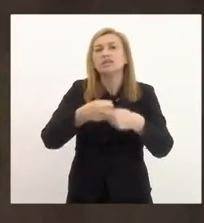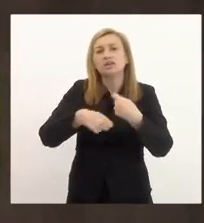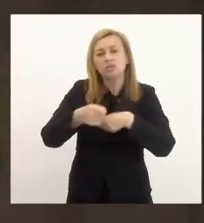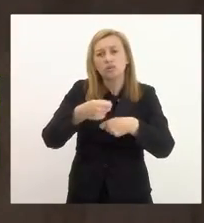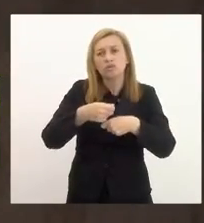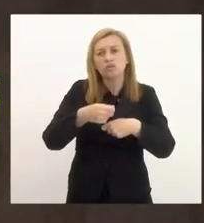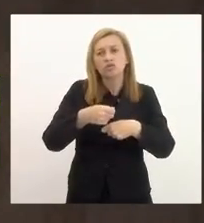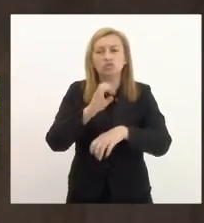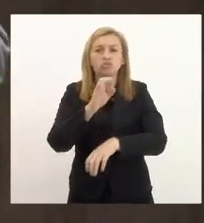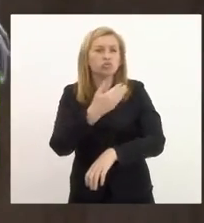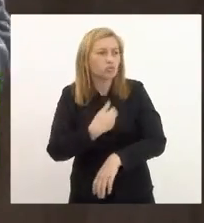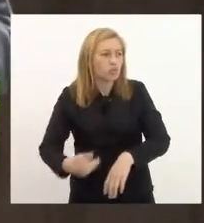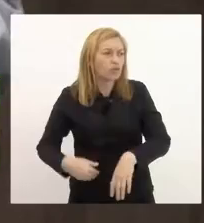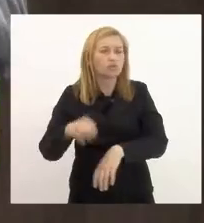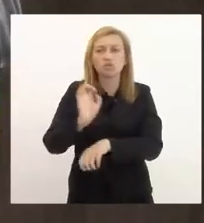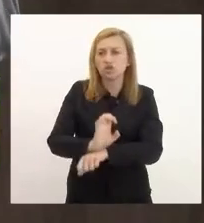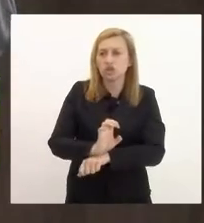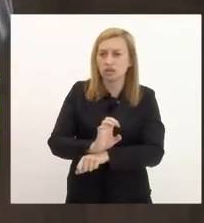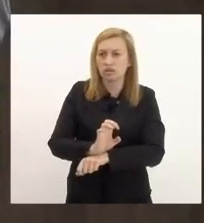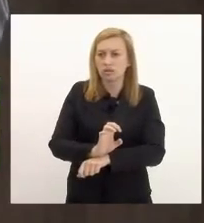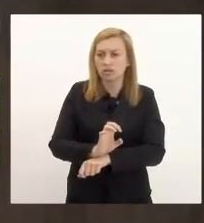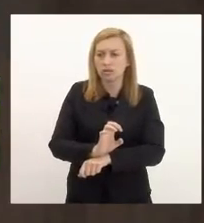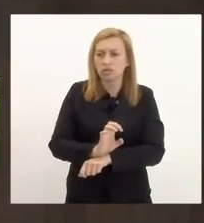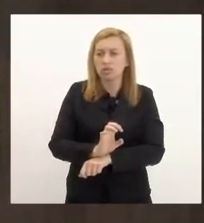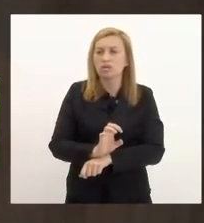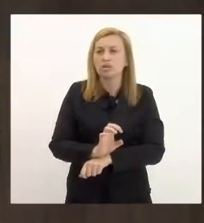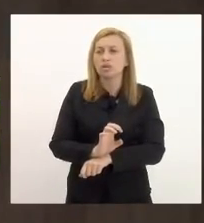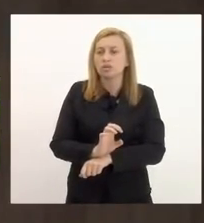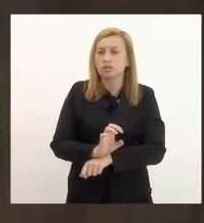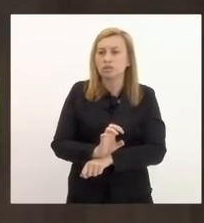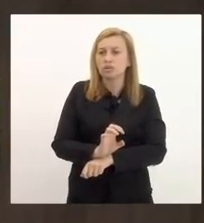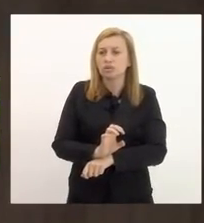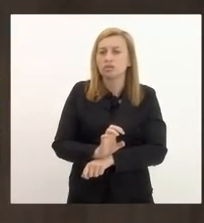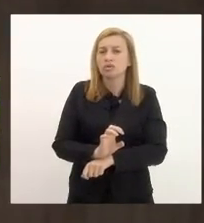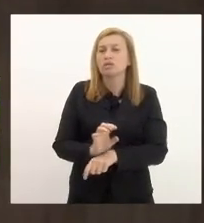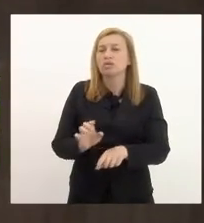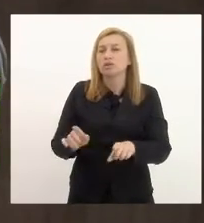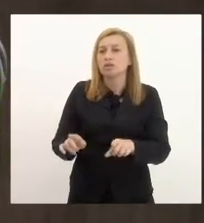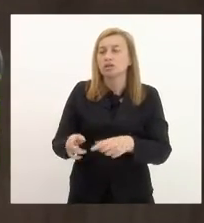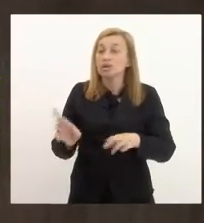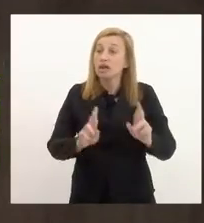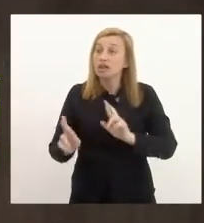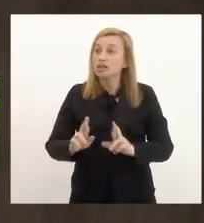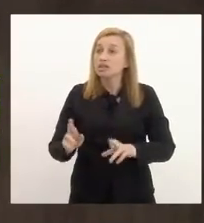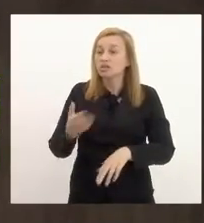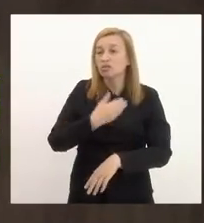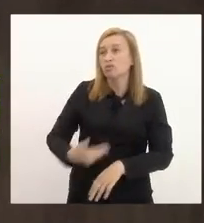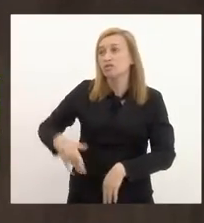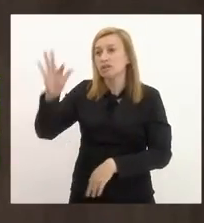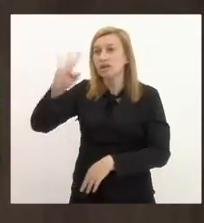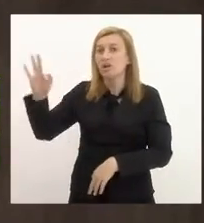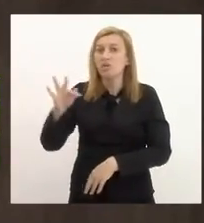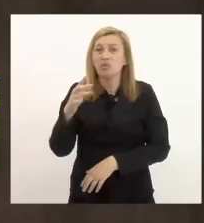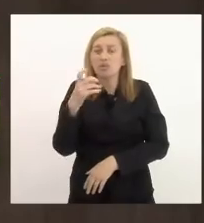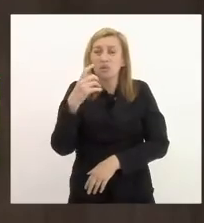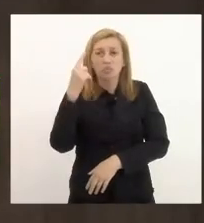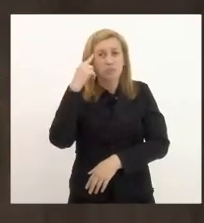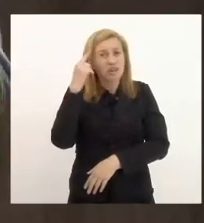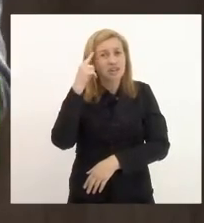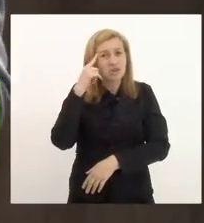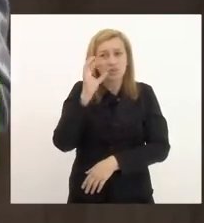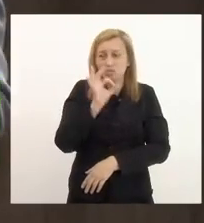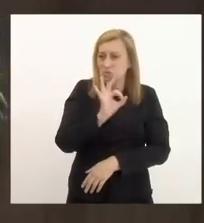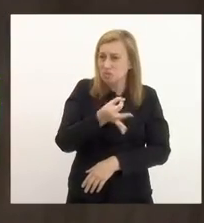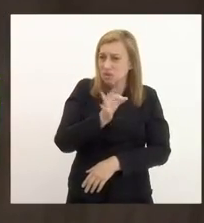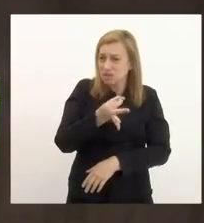do Governo do Estado para duro para o estado em relação ao governo federal a impressão que dá também que um